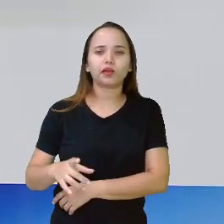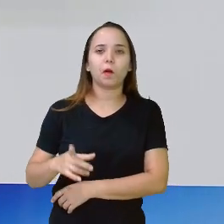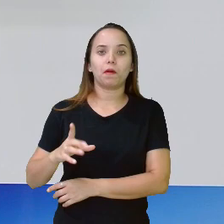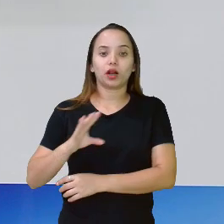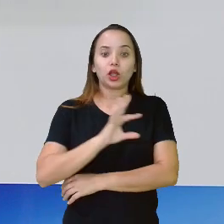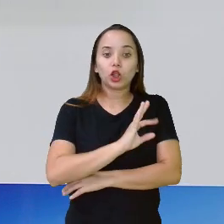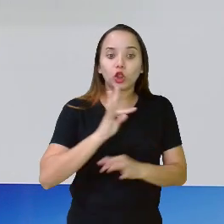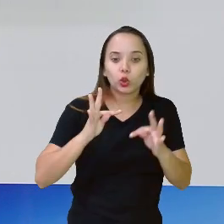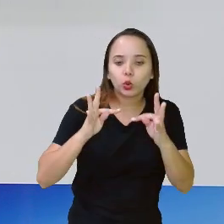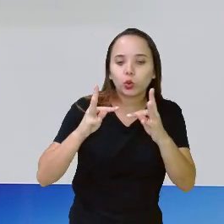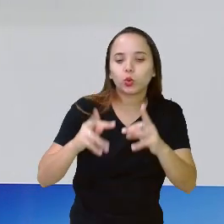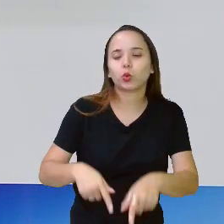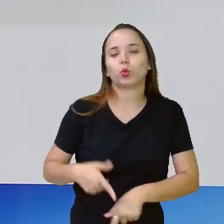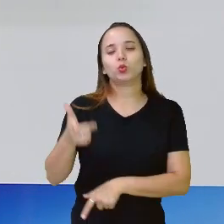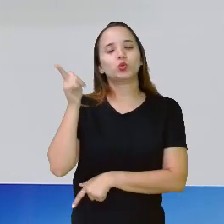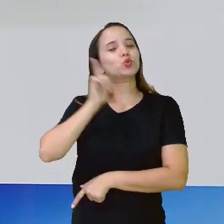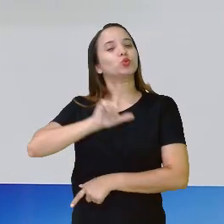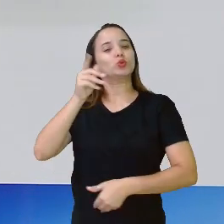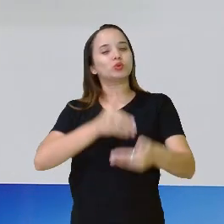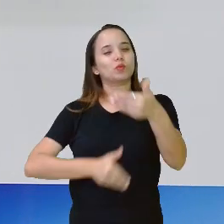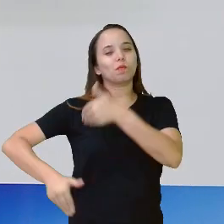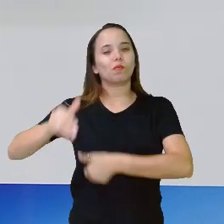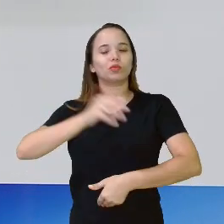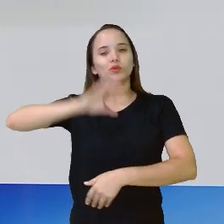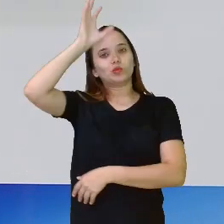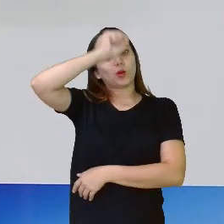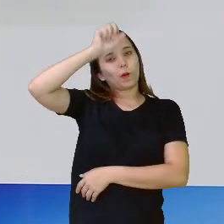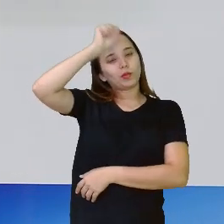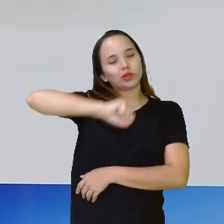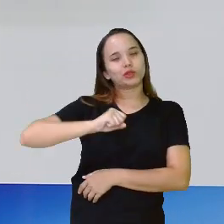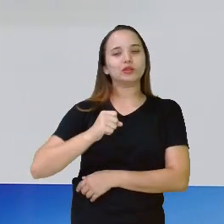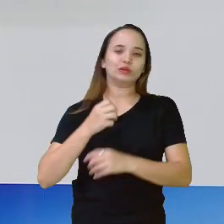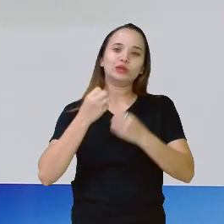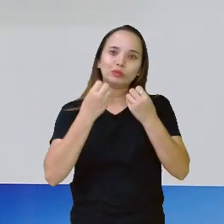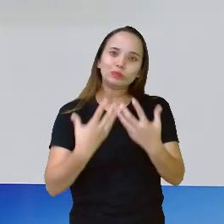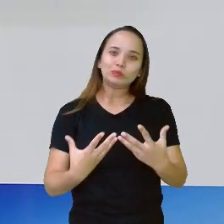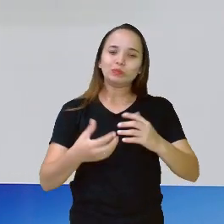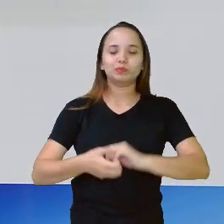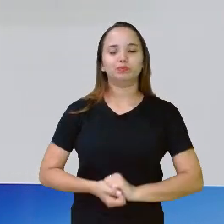atenda e contemple com aprendizagem significativa.